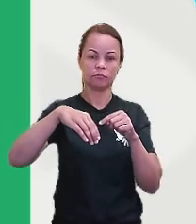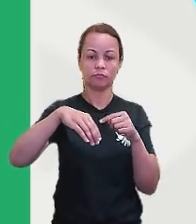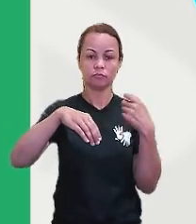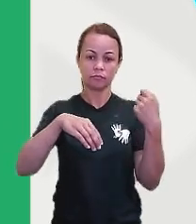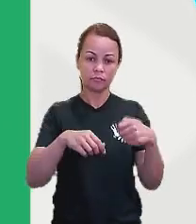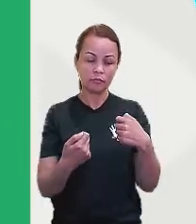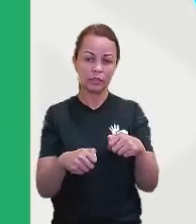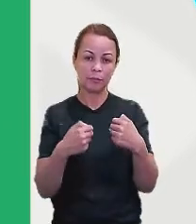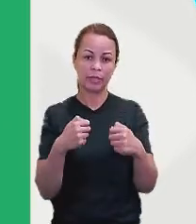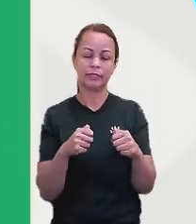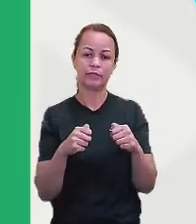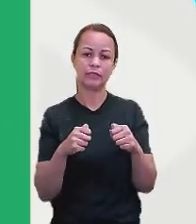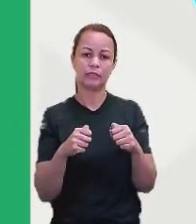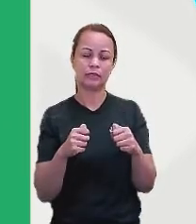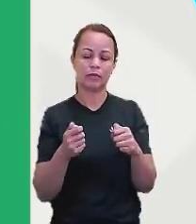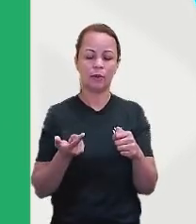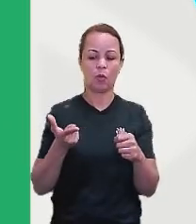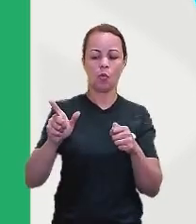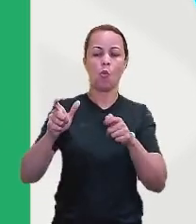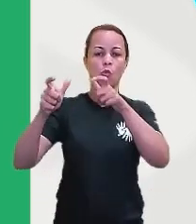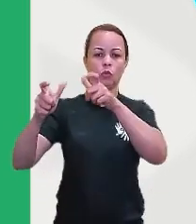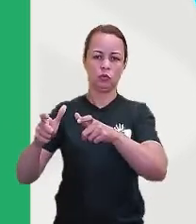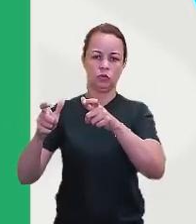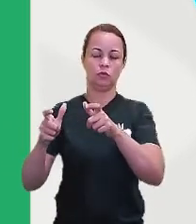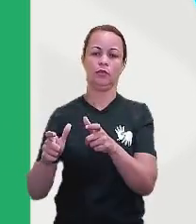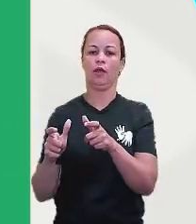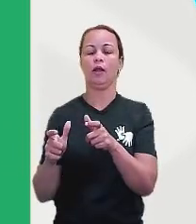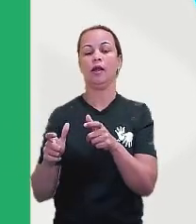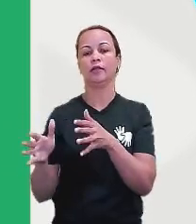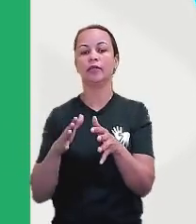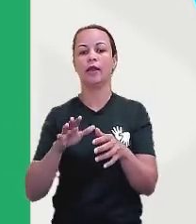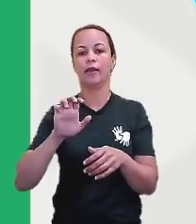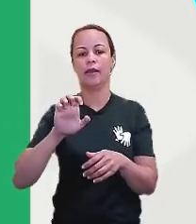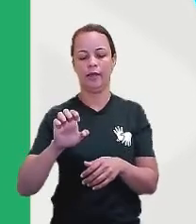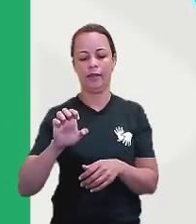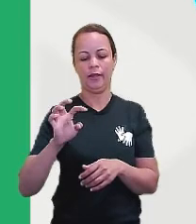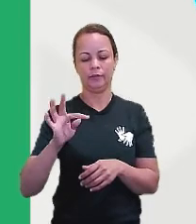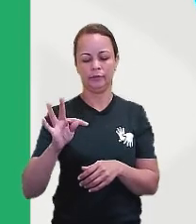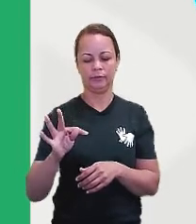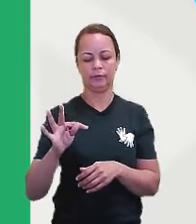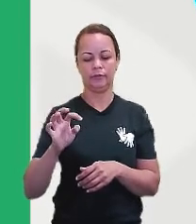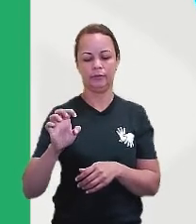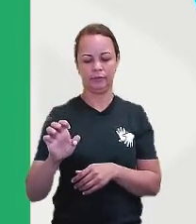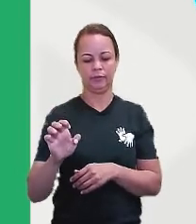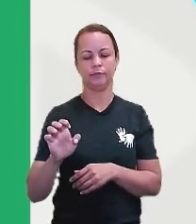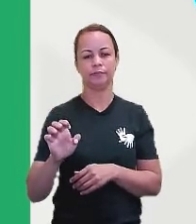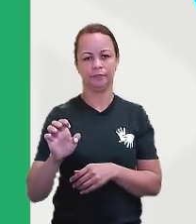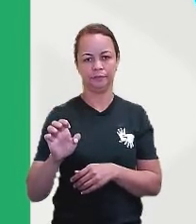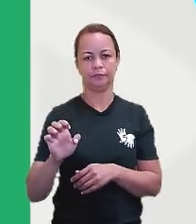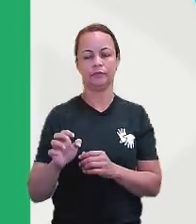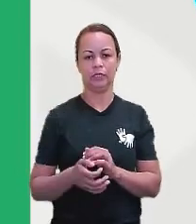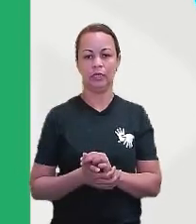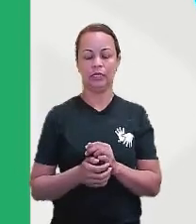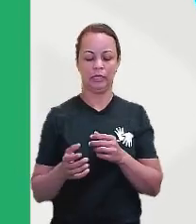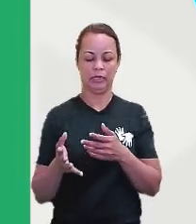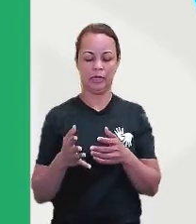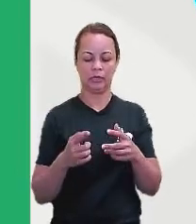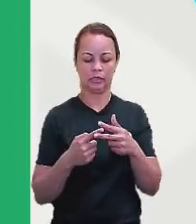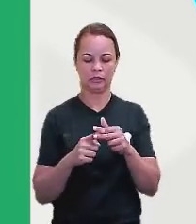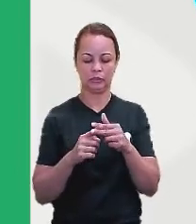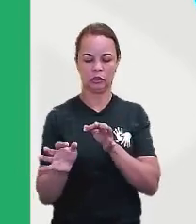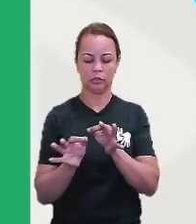precisa ir para uma outra estação de tratamento, que é a ET, que é a Estação de Tratamento de Esgoto. Esse